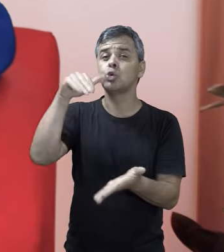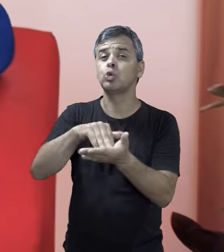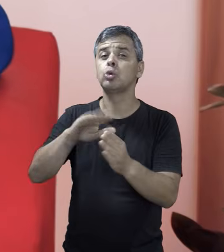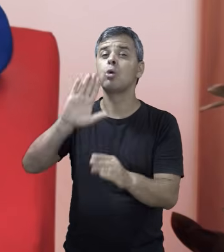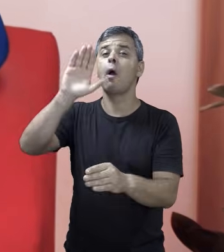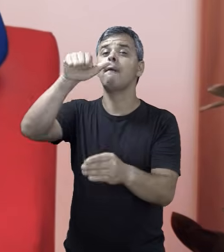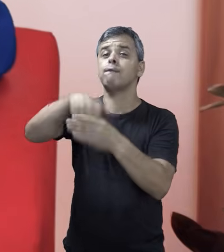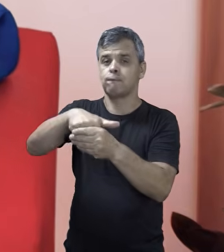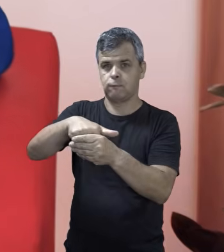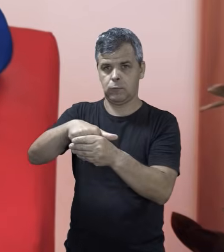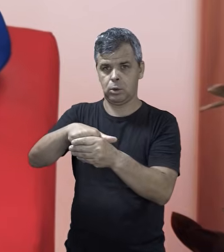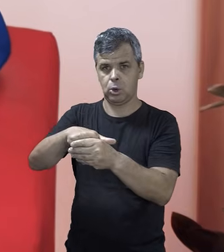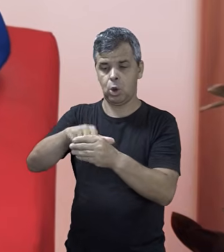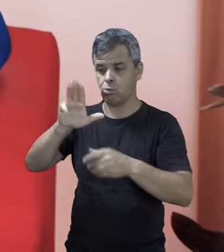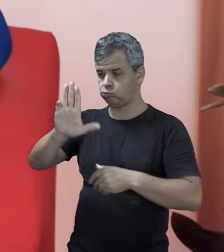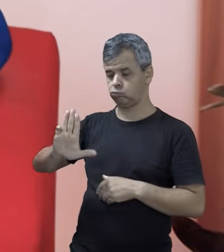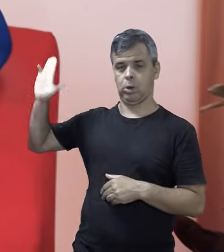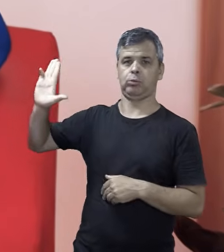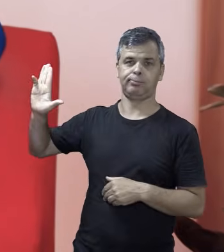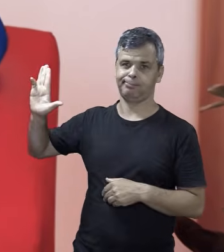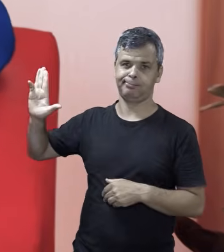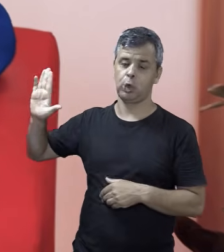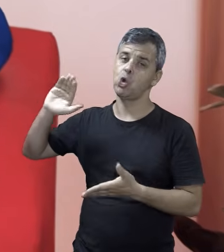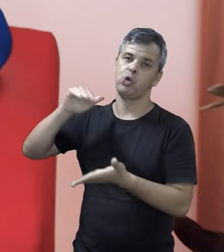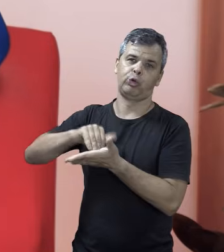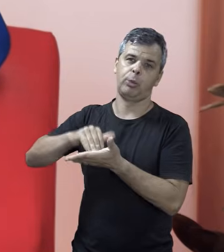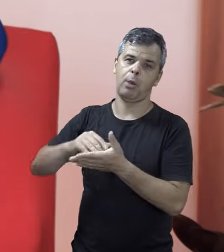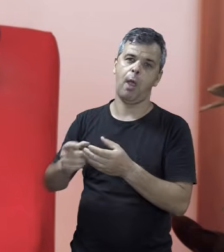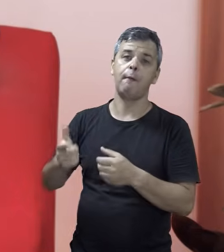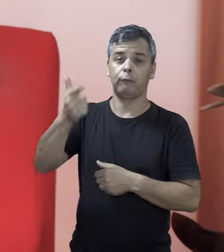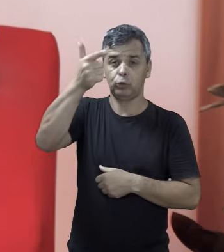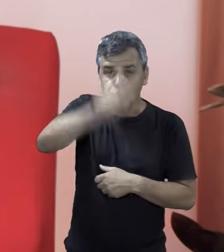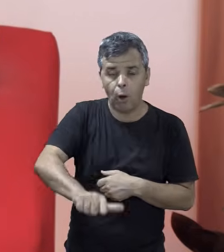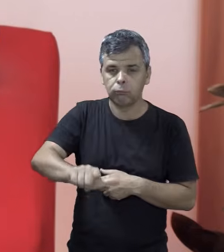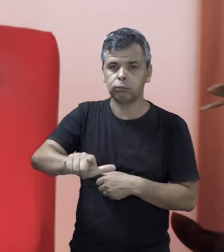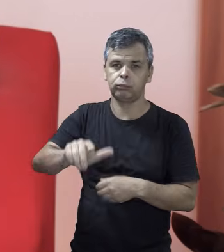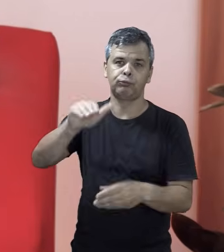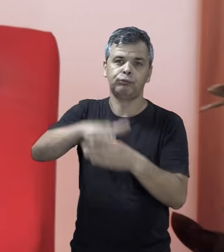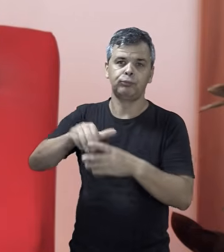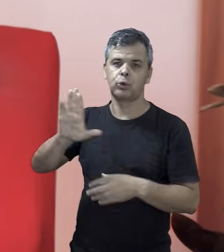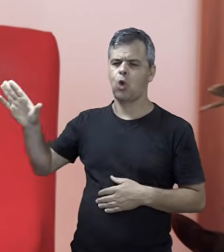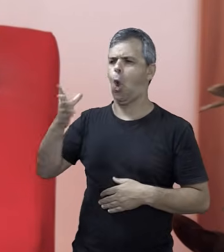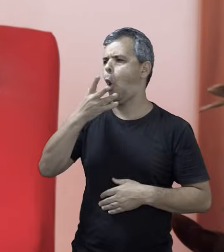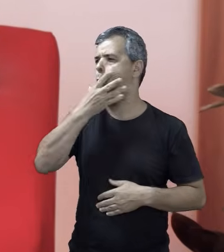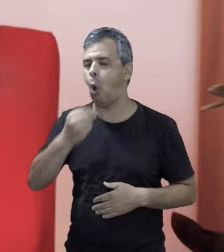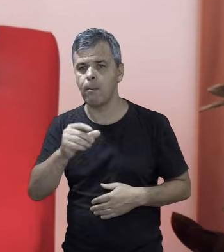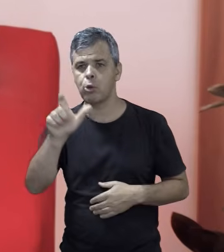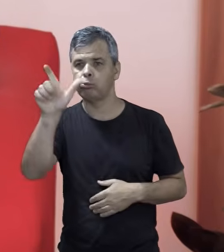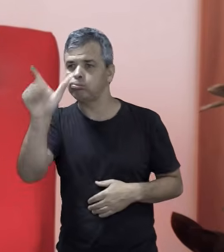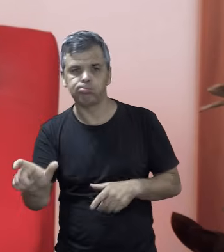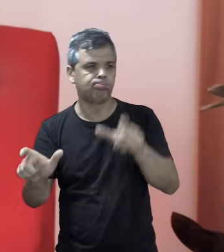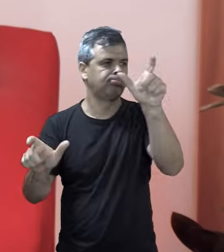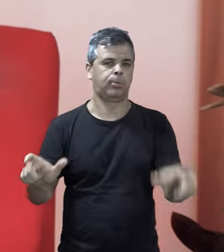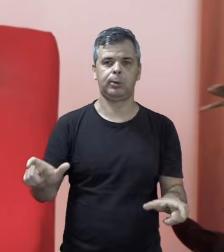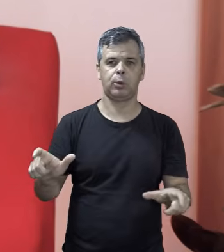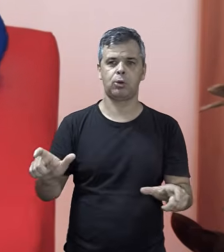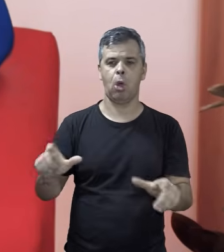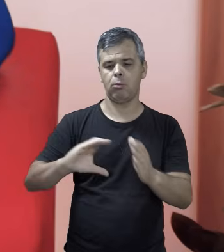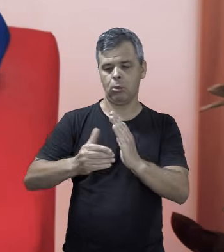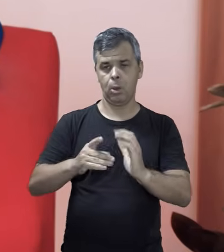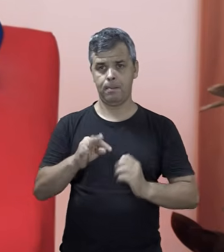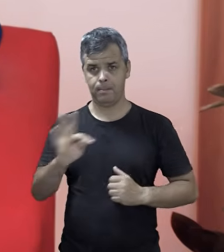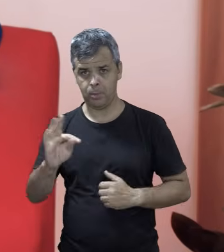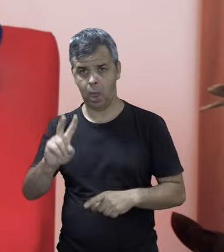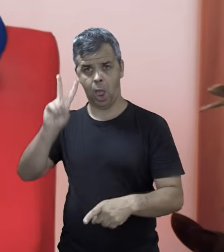processo eleitoral do presidente Lula, por exemplo. E a reeleição dele não é uma reeleição de um homem, de uma pessoa ou só do partido.